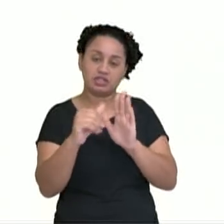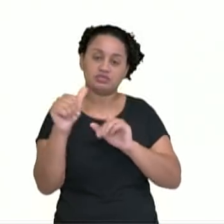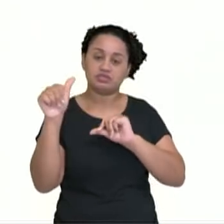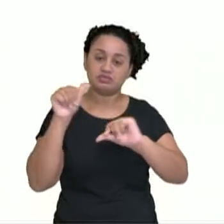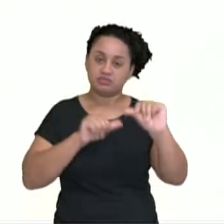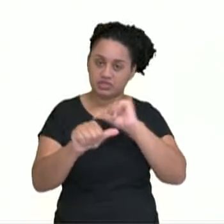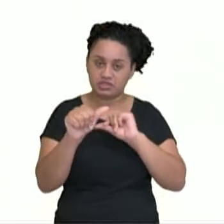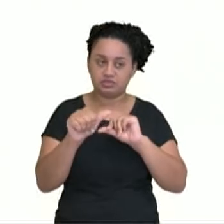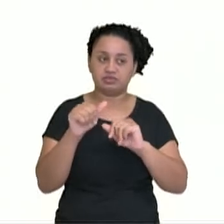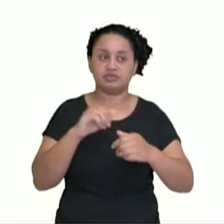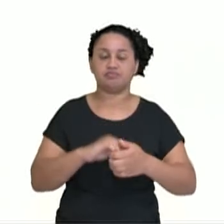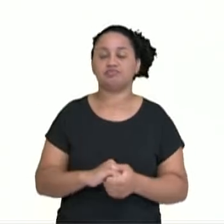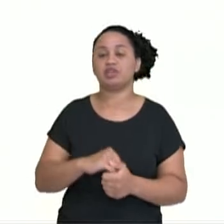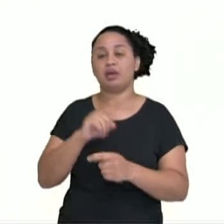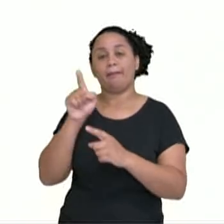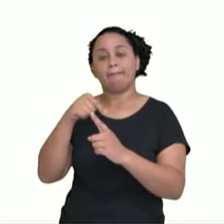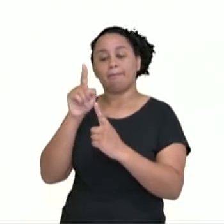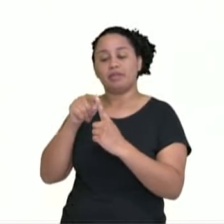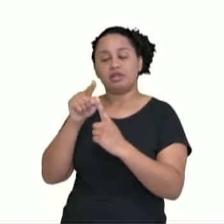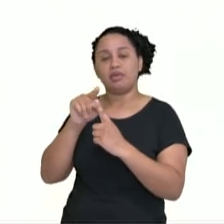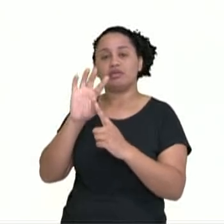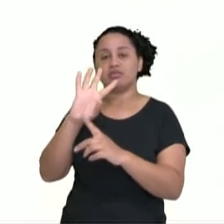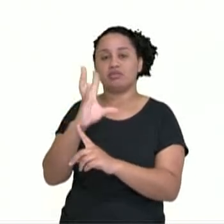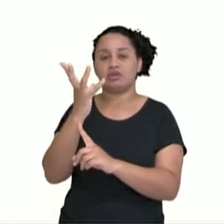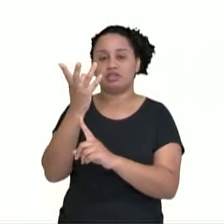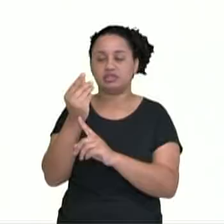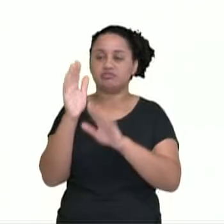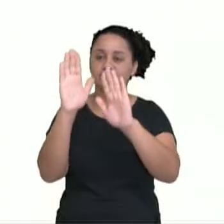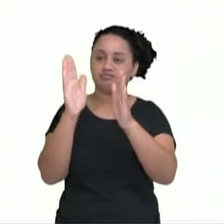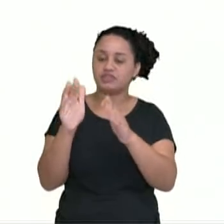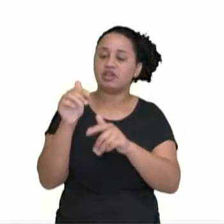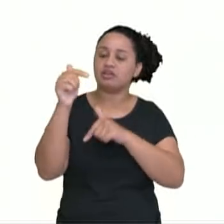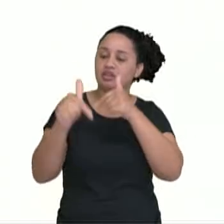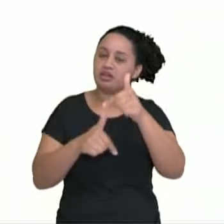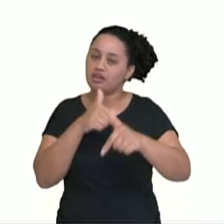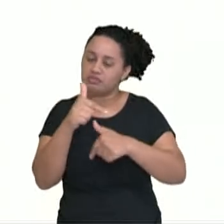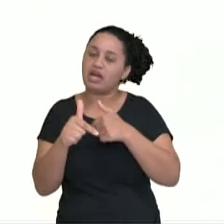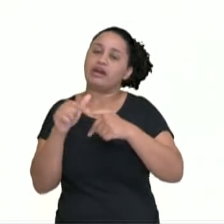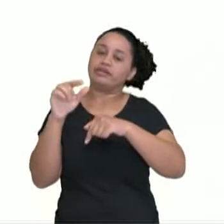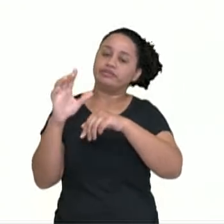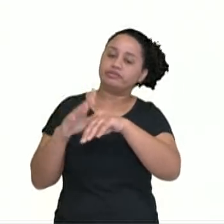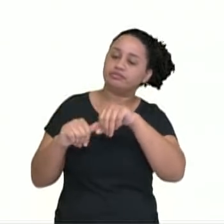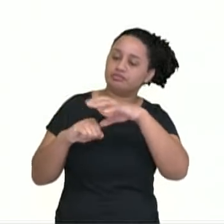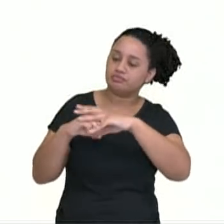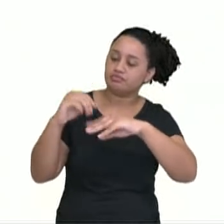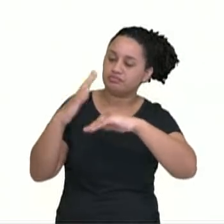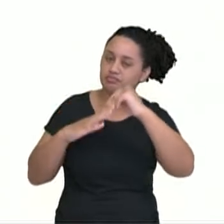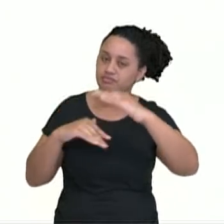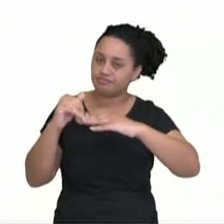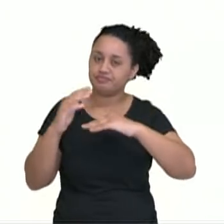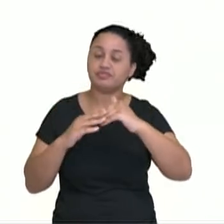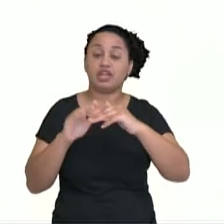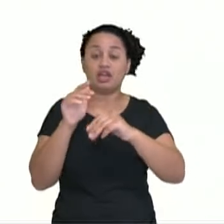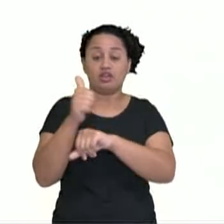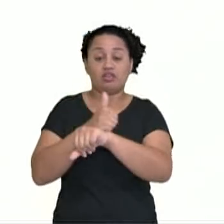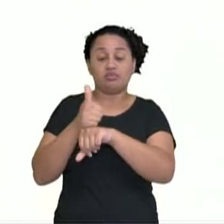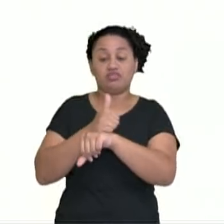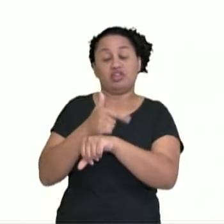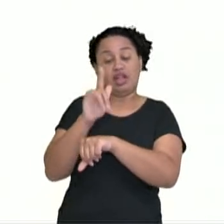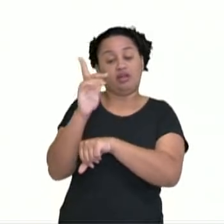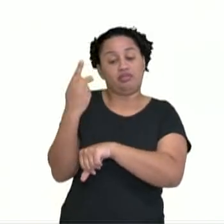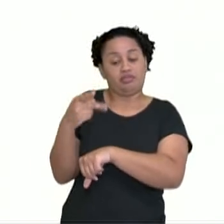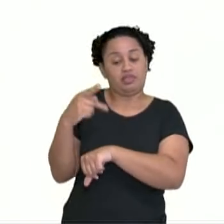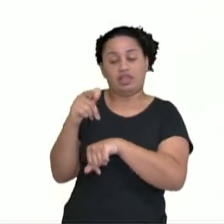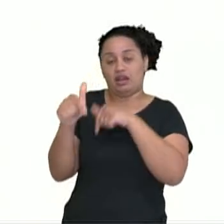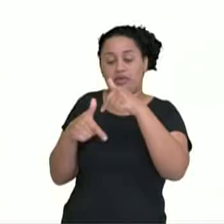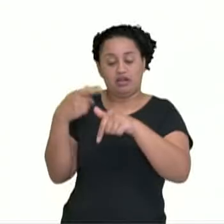de matéria-prima. O primeiro é o artesanato, onde o trabalho todo ele era feito à mão e o artesão ele era o dono do